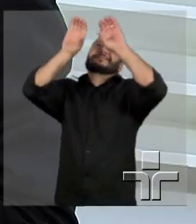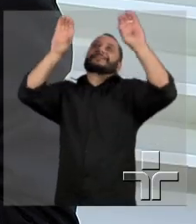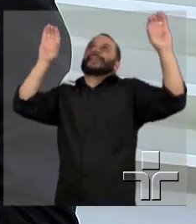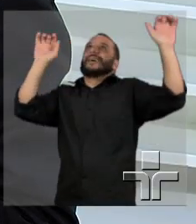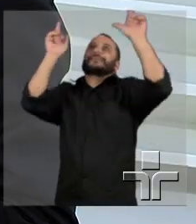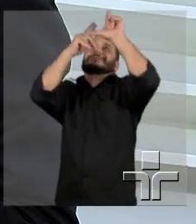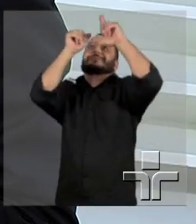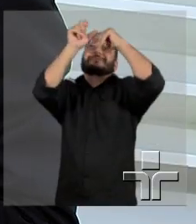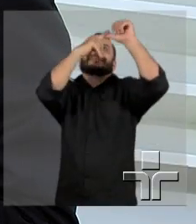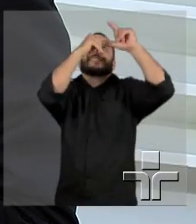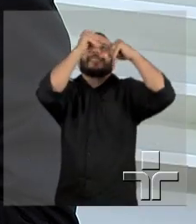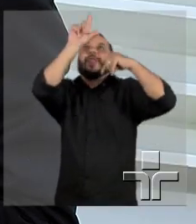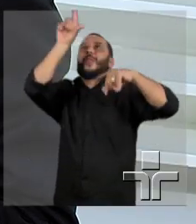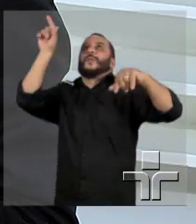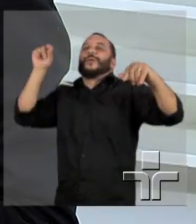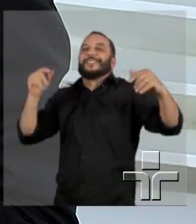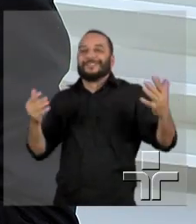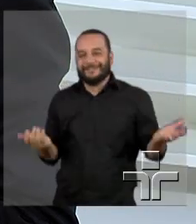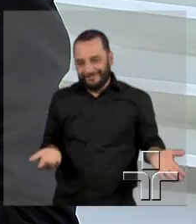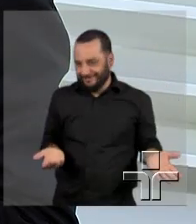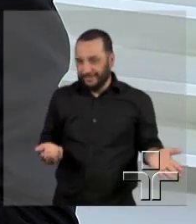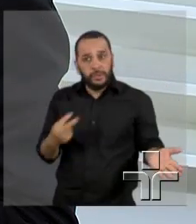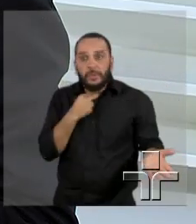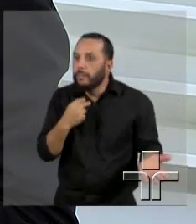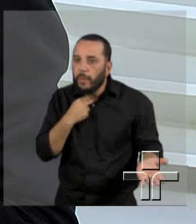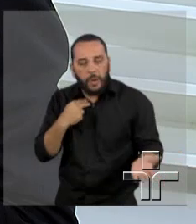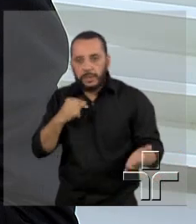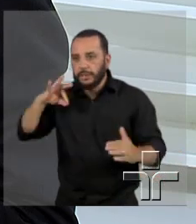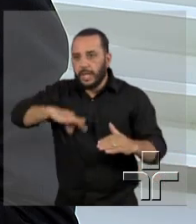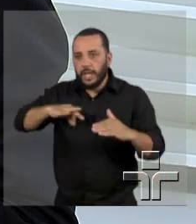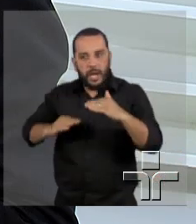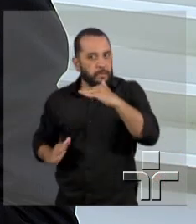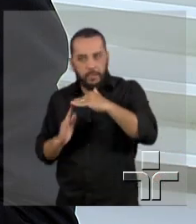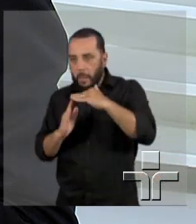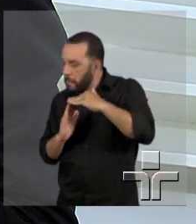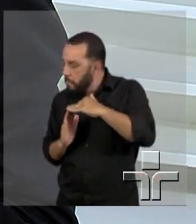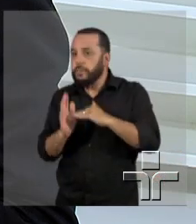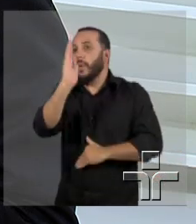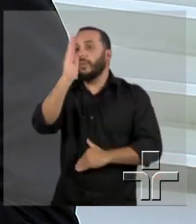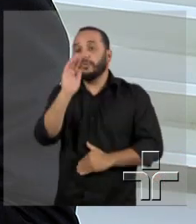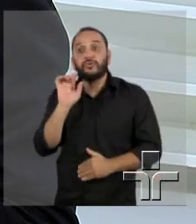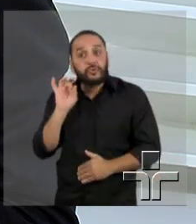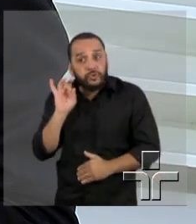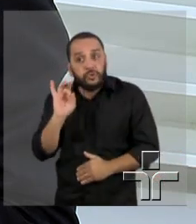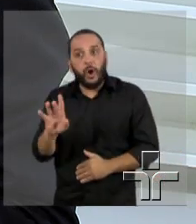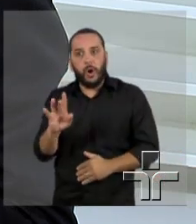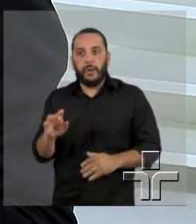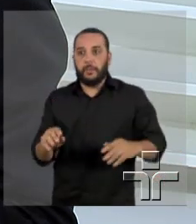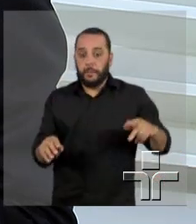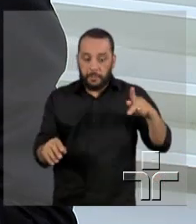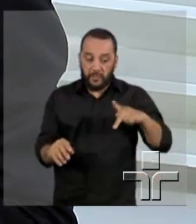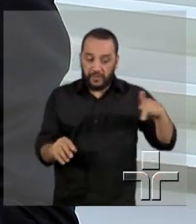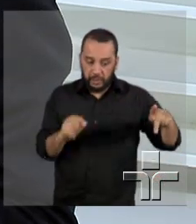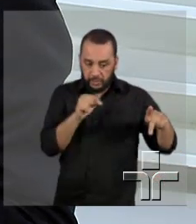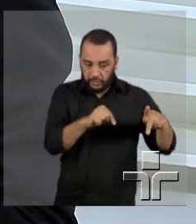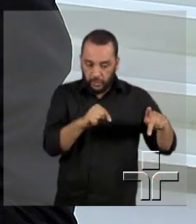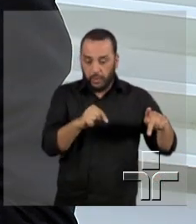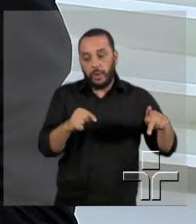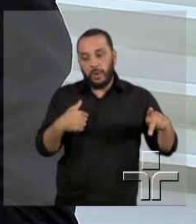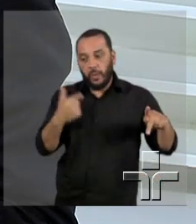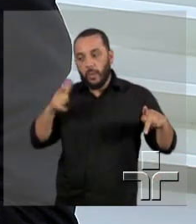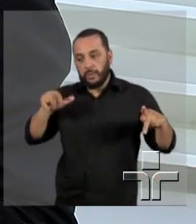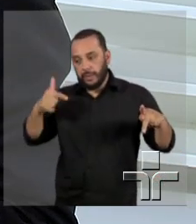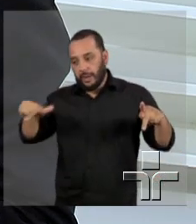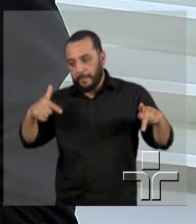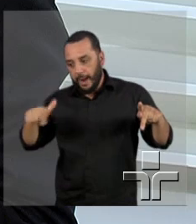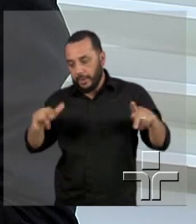a não ser no caso que a Constituição diz. Um cargo de professor com outro técnico científico, pronto. Não pode